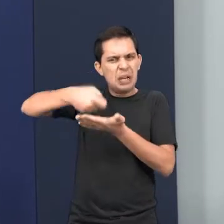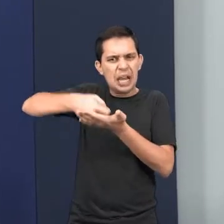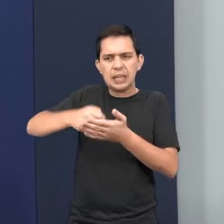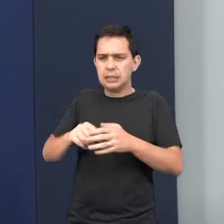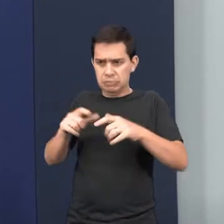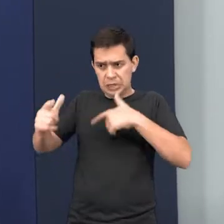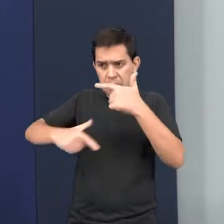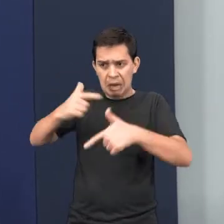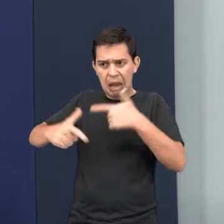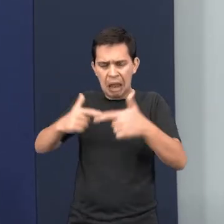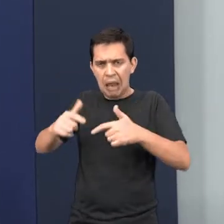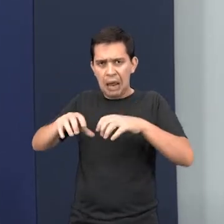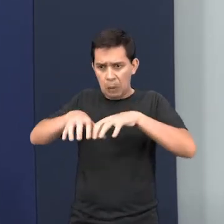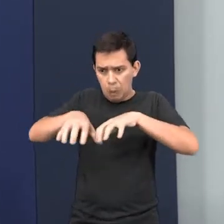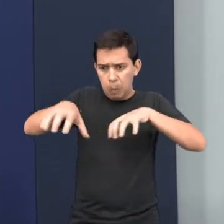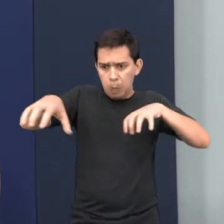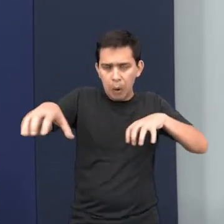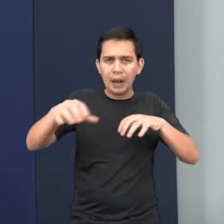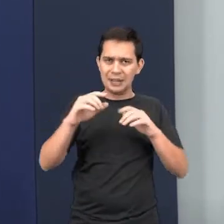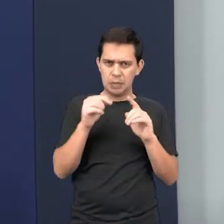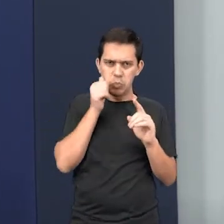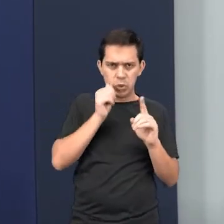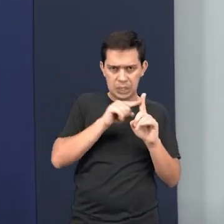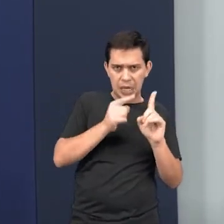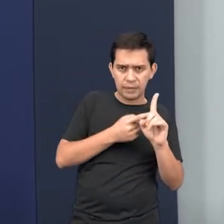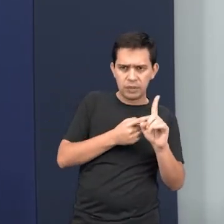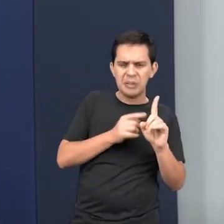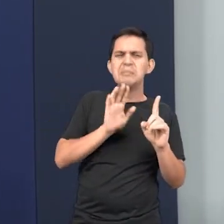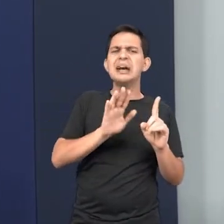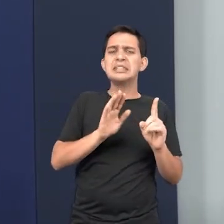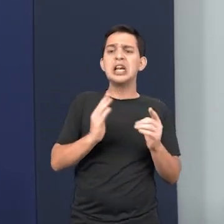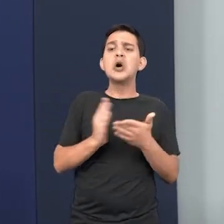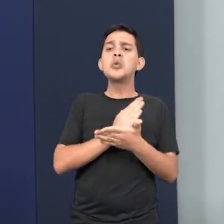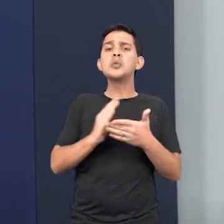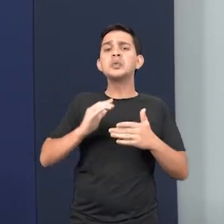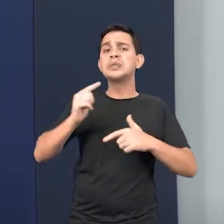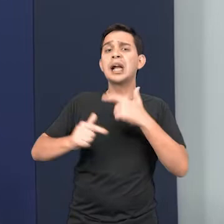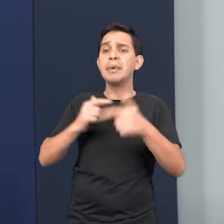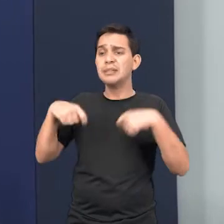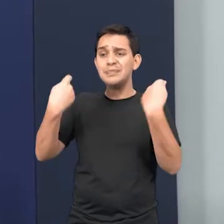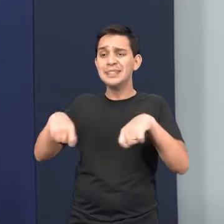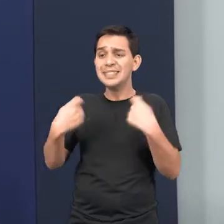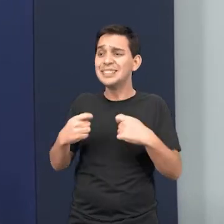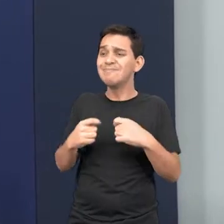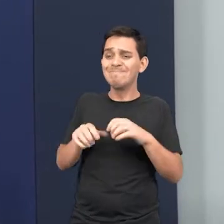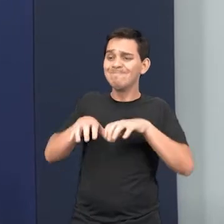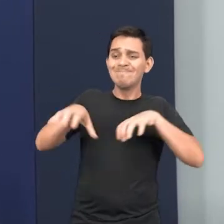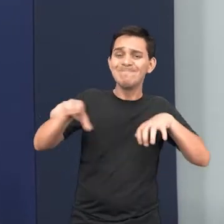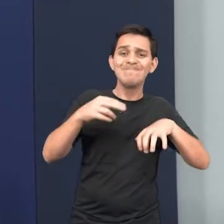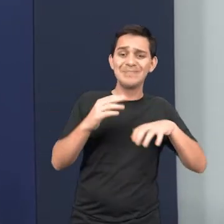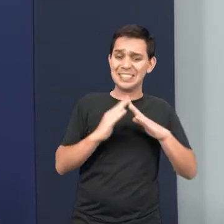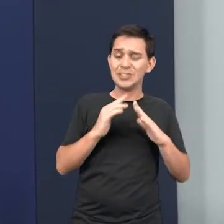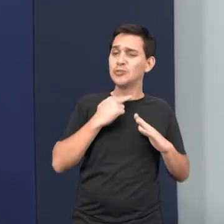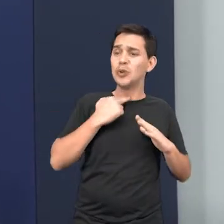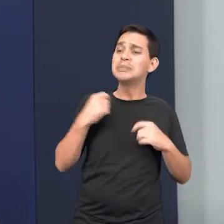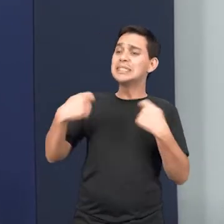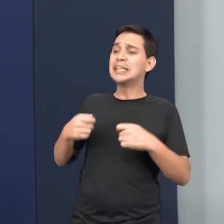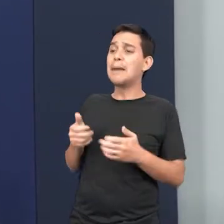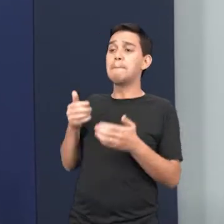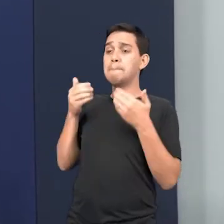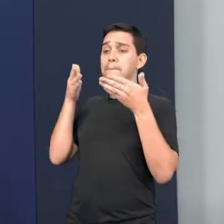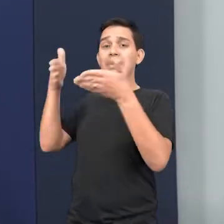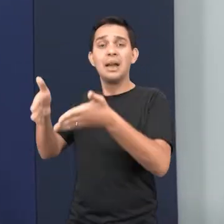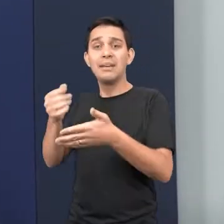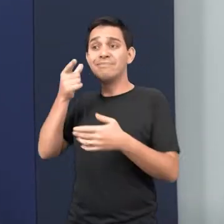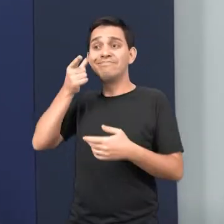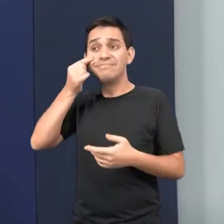afastada do trabalho presencial, mesmo em caso de atividades que exigem a presença física da empregada? Veja a resposta